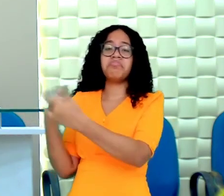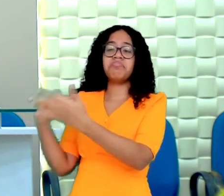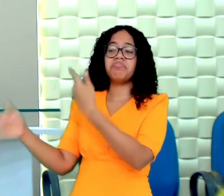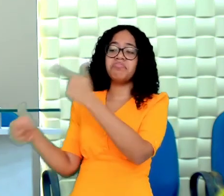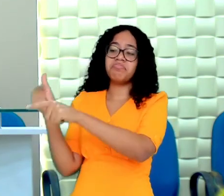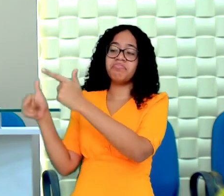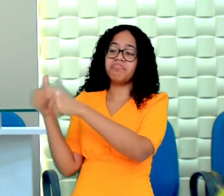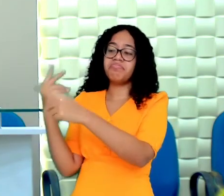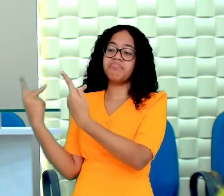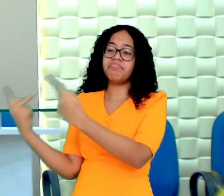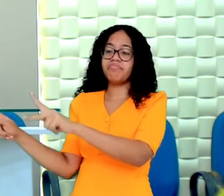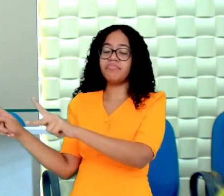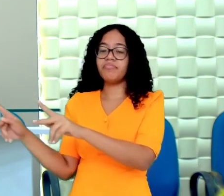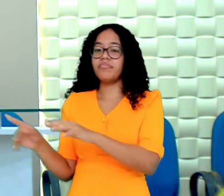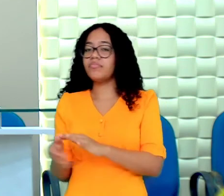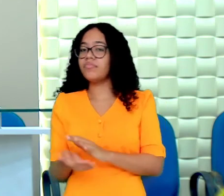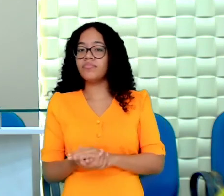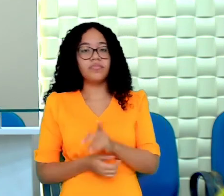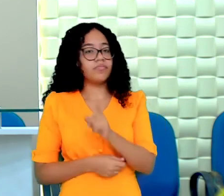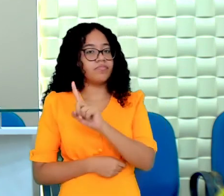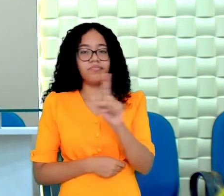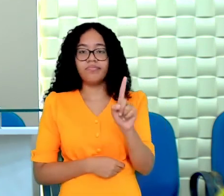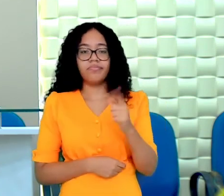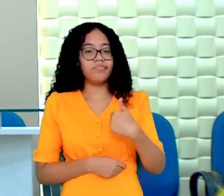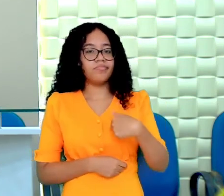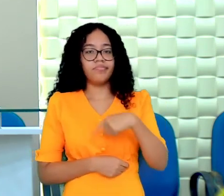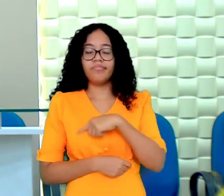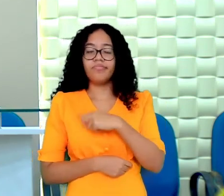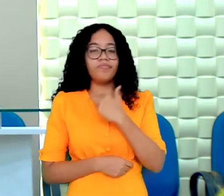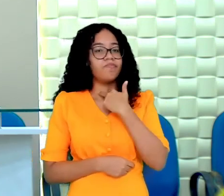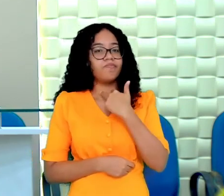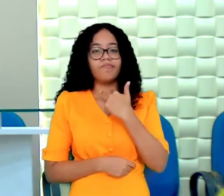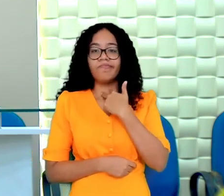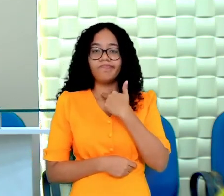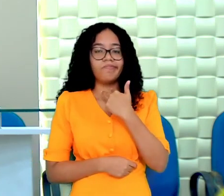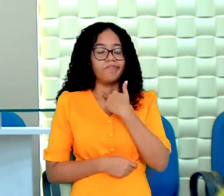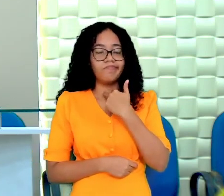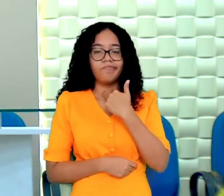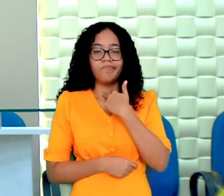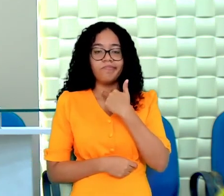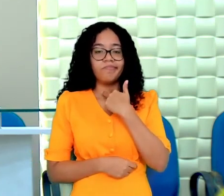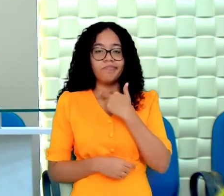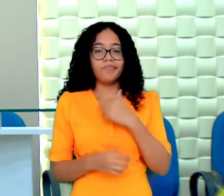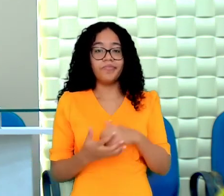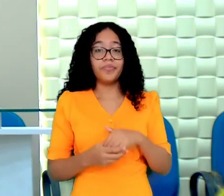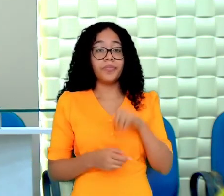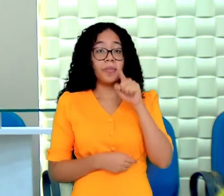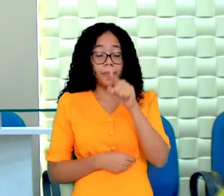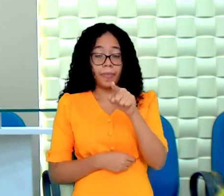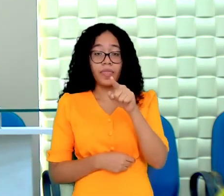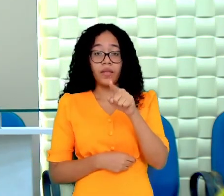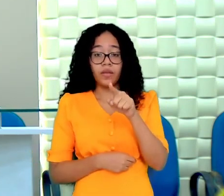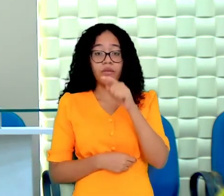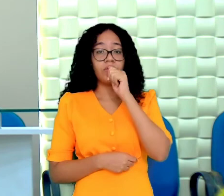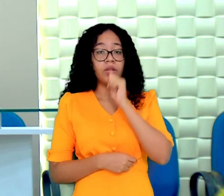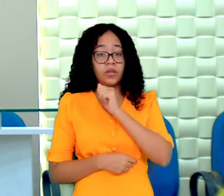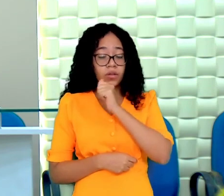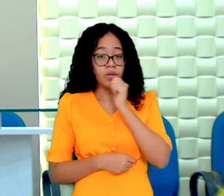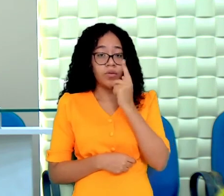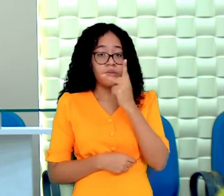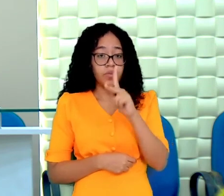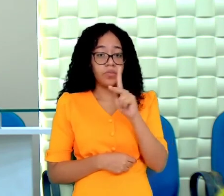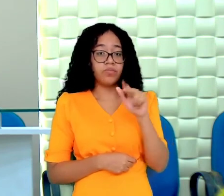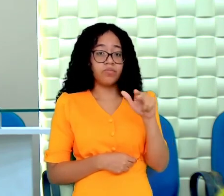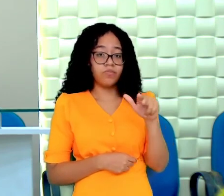dele. Não, irmãos, nós não podemos fazer assim. Você vai fazer esse sacrifício pelo seu